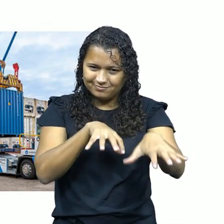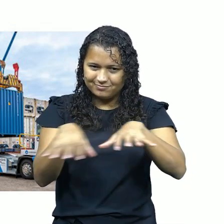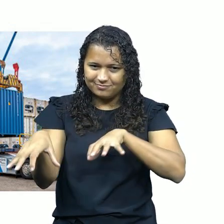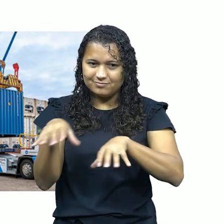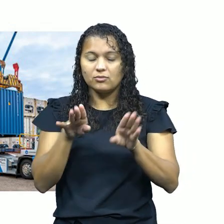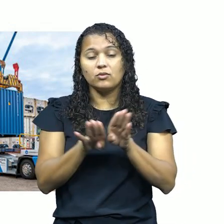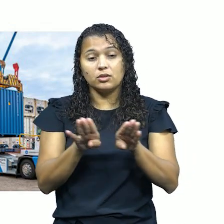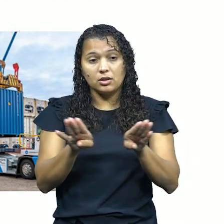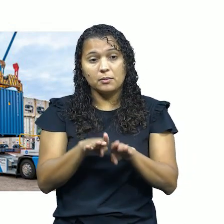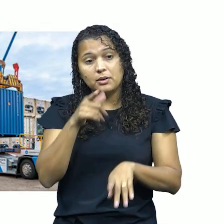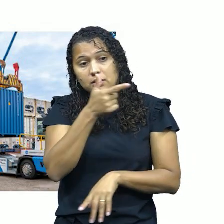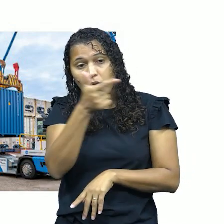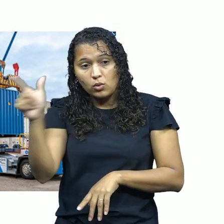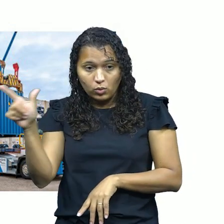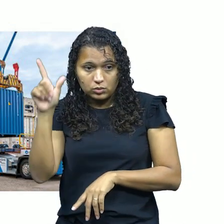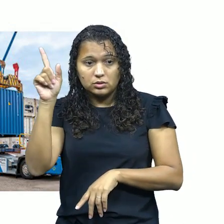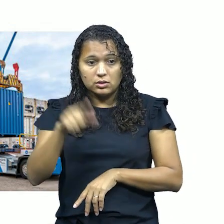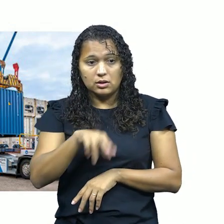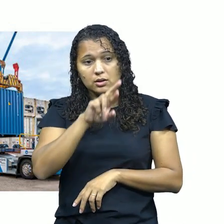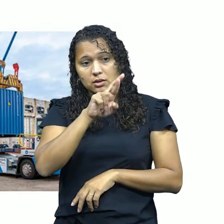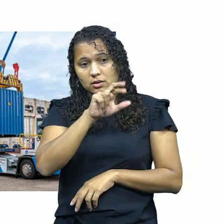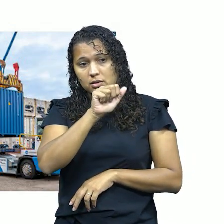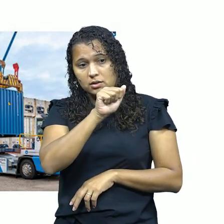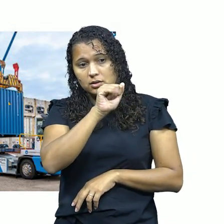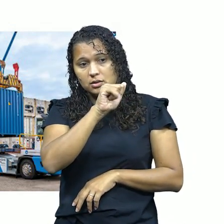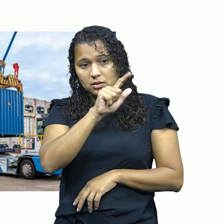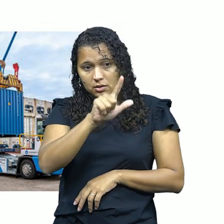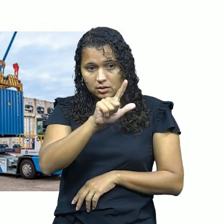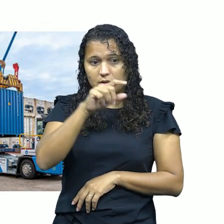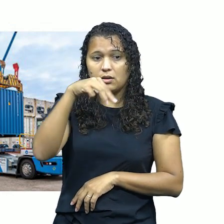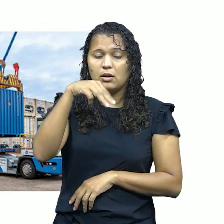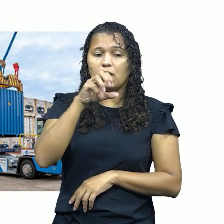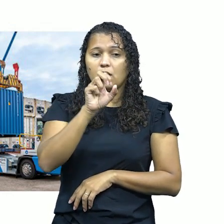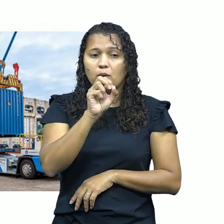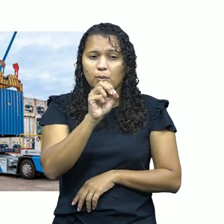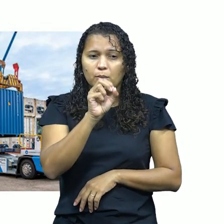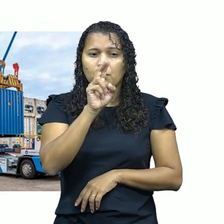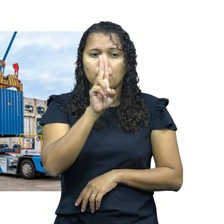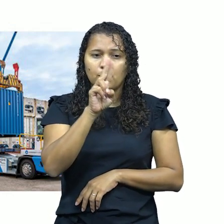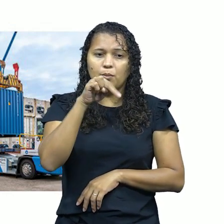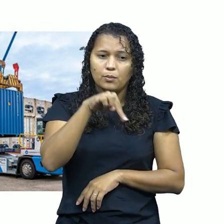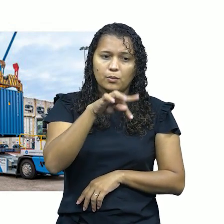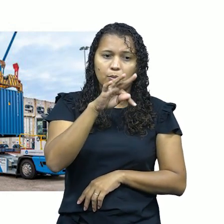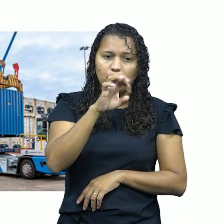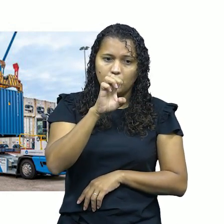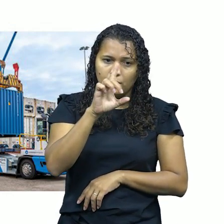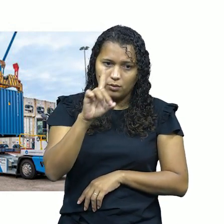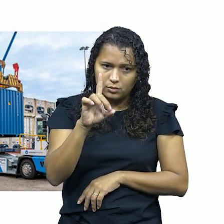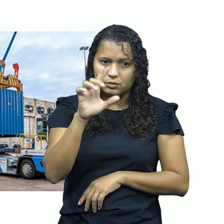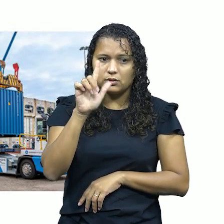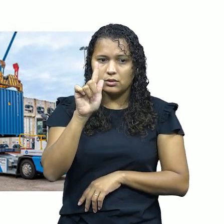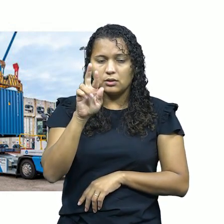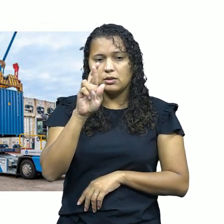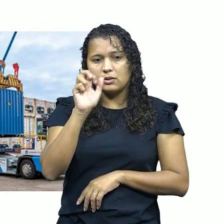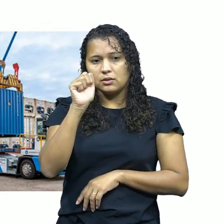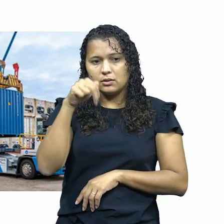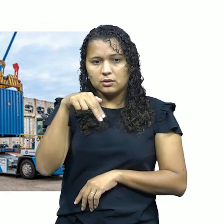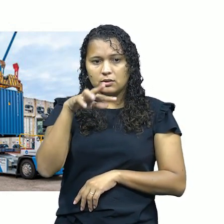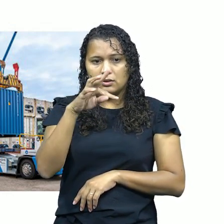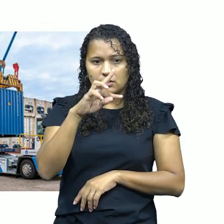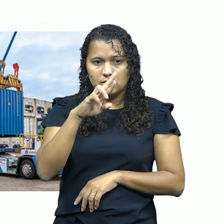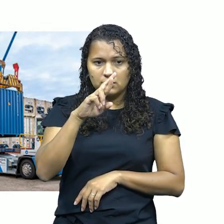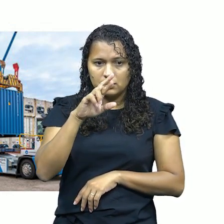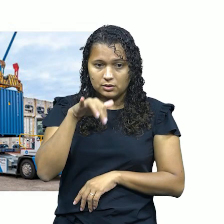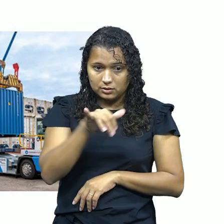Nós temos também um outro que é o Rail Mounted Gantry. Ele é um pórtico montado em trilho.